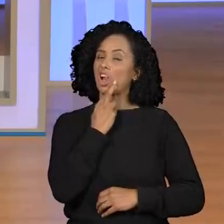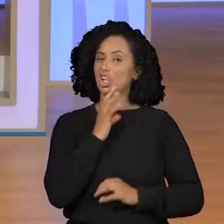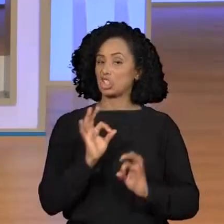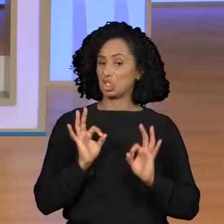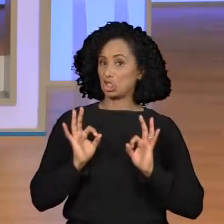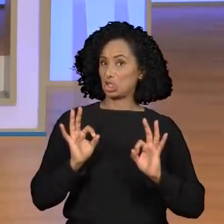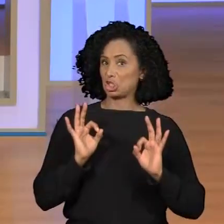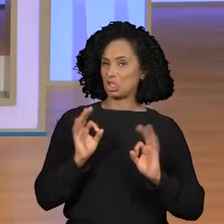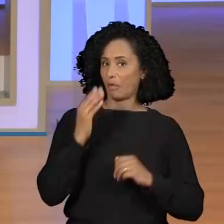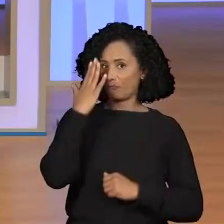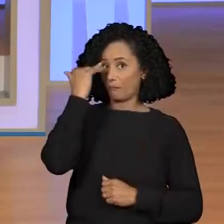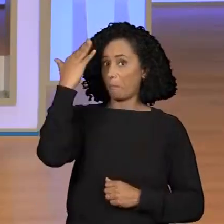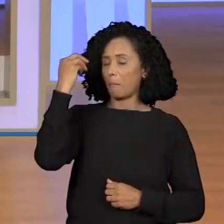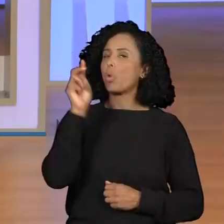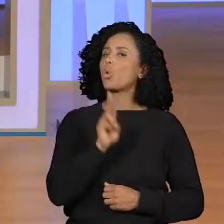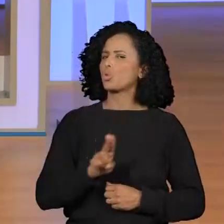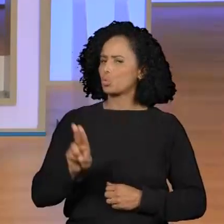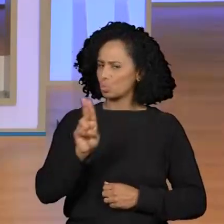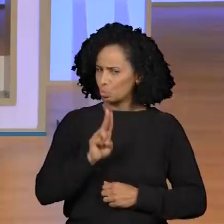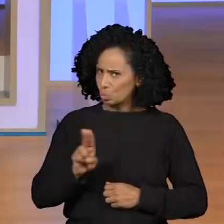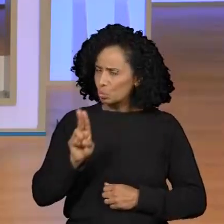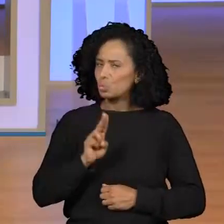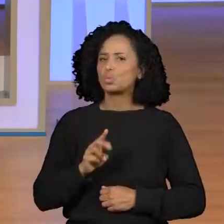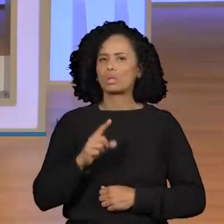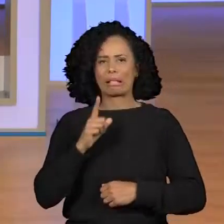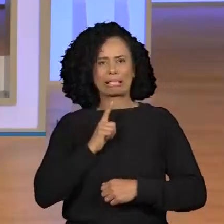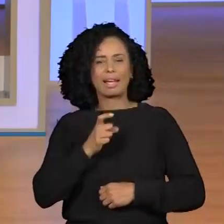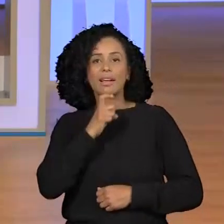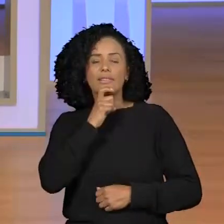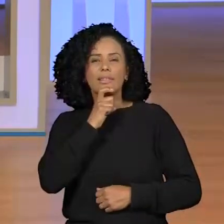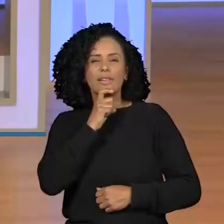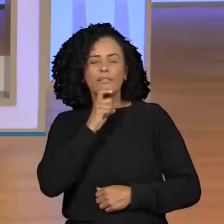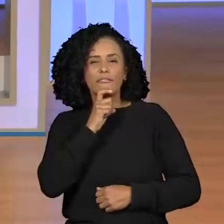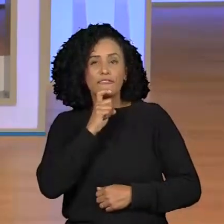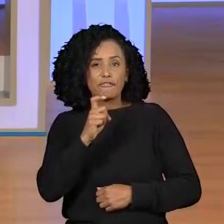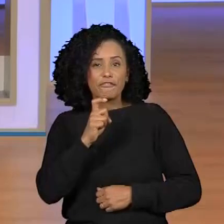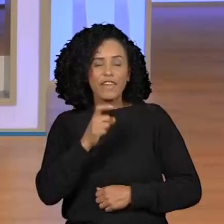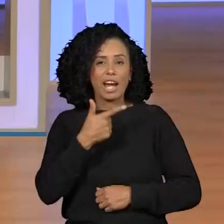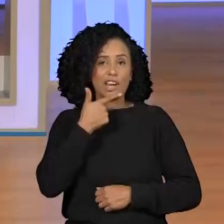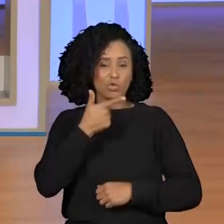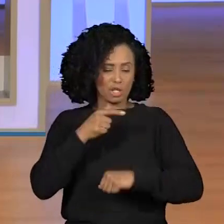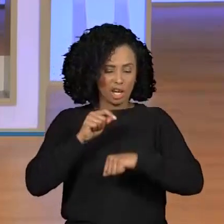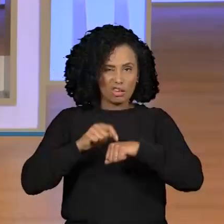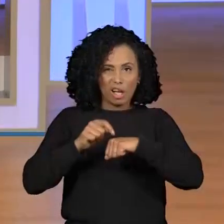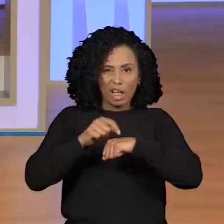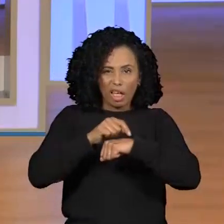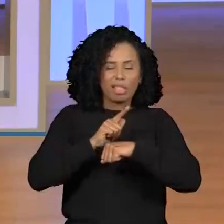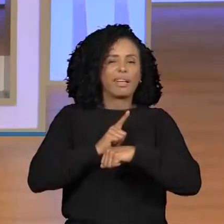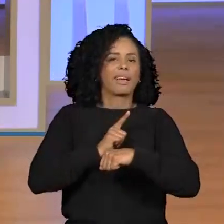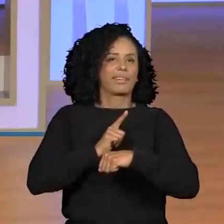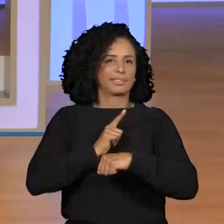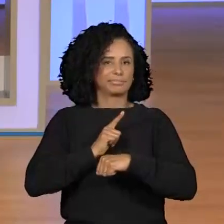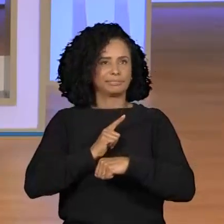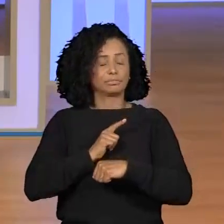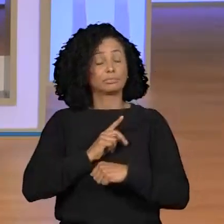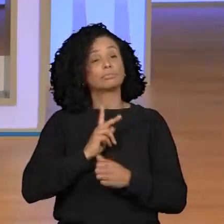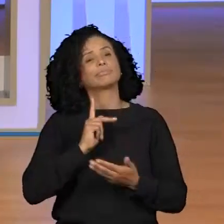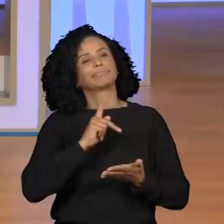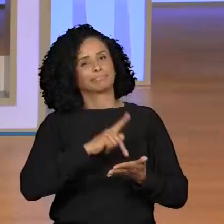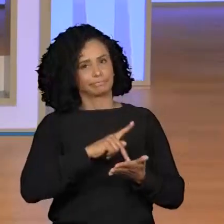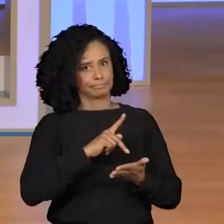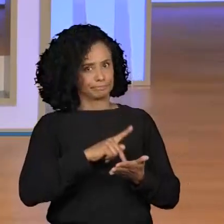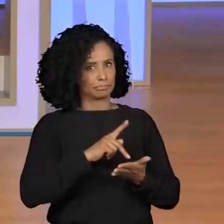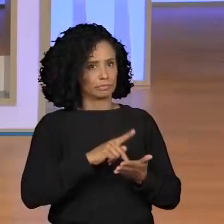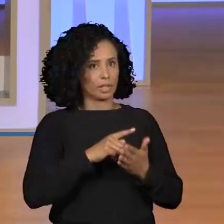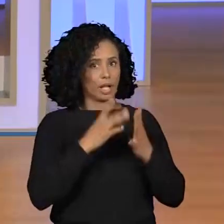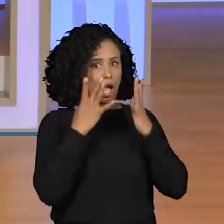renomados, né, utilizam desses tipos de queijos ali na sua alimentação. Isso, mas a gente tem que prestar atenção, porque